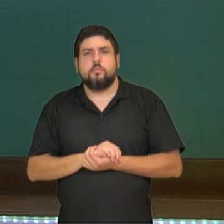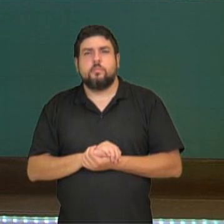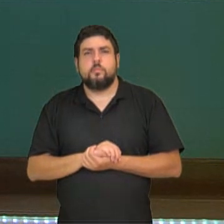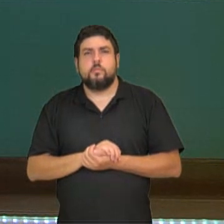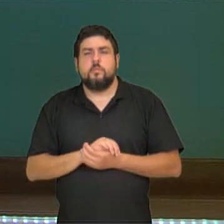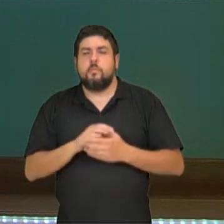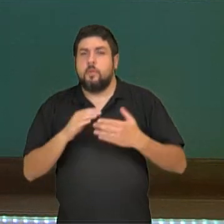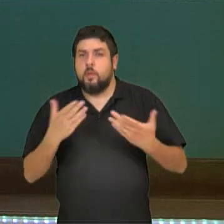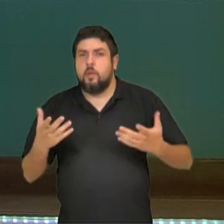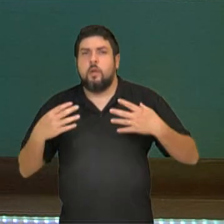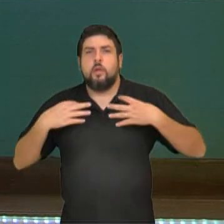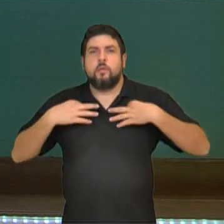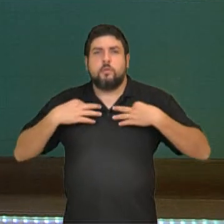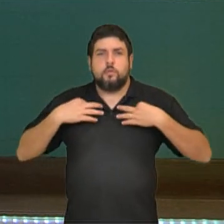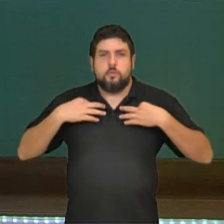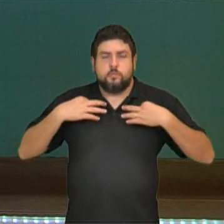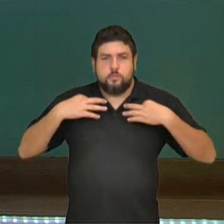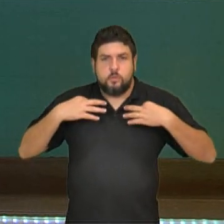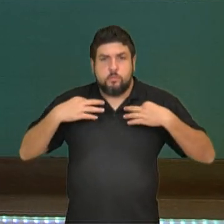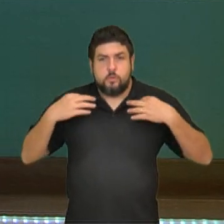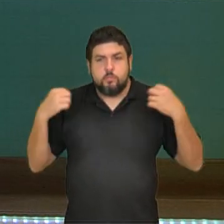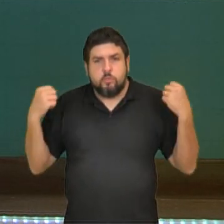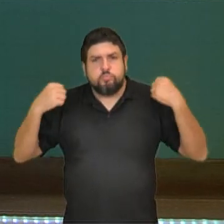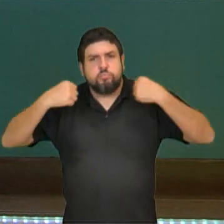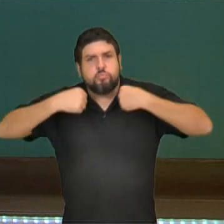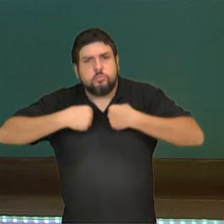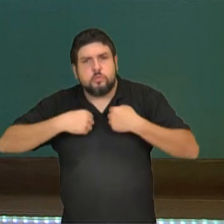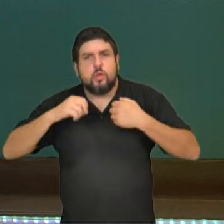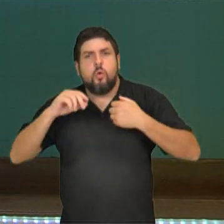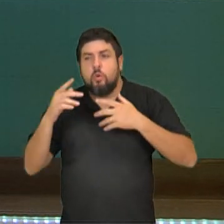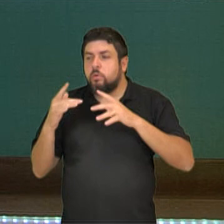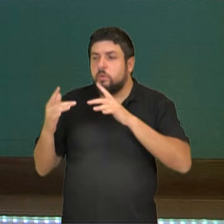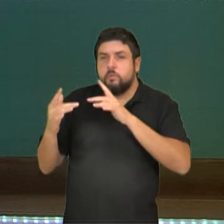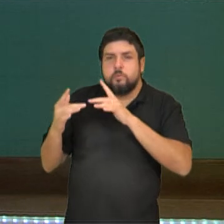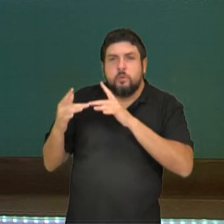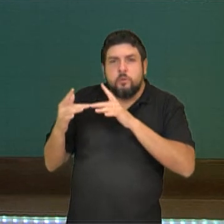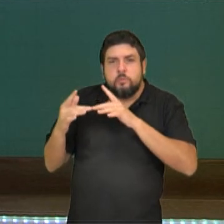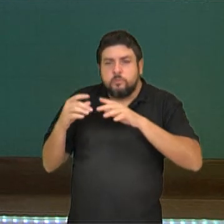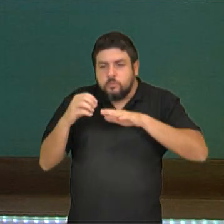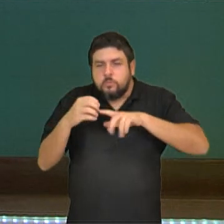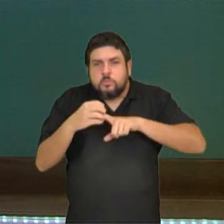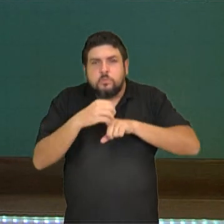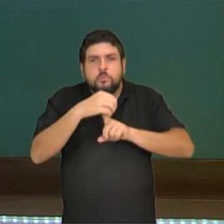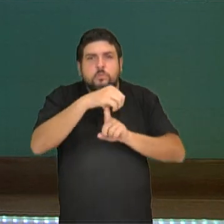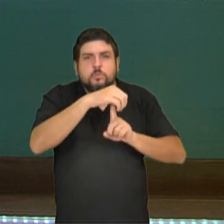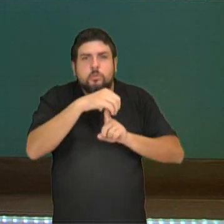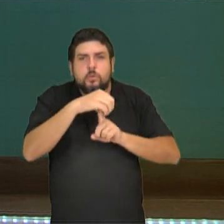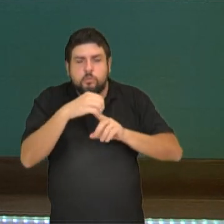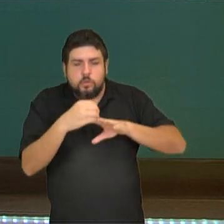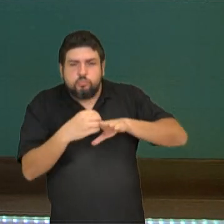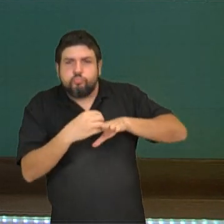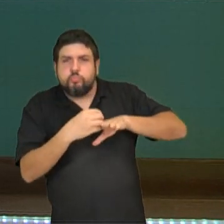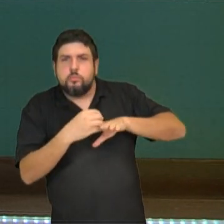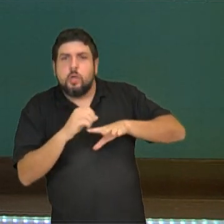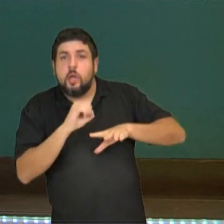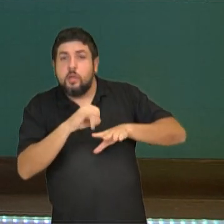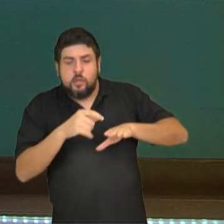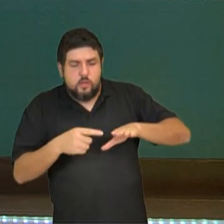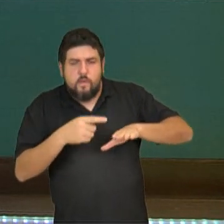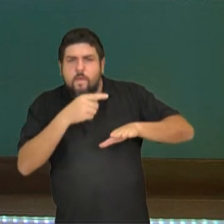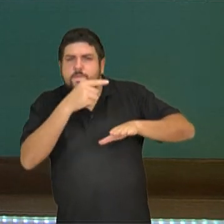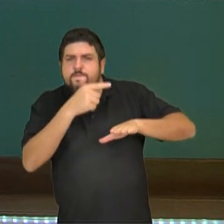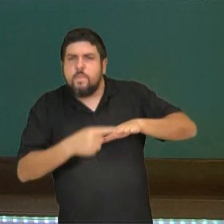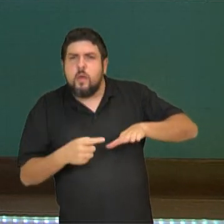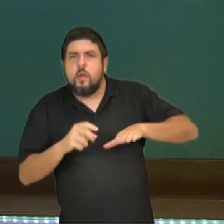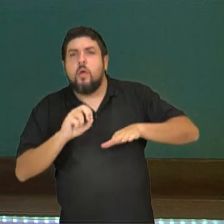uma roupa, um objeto ou ter contato com esses organismos, se a gente tem um machucado ou o nosso